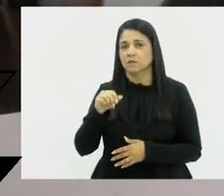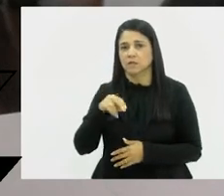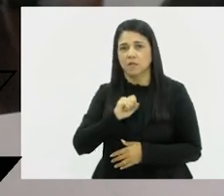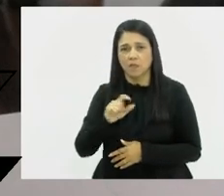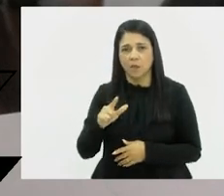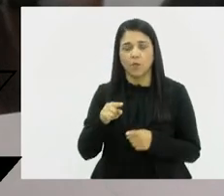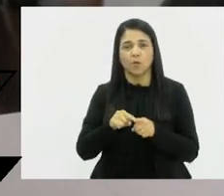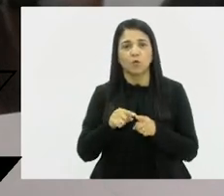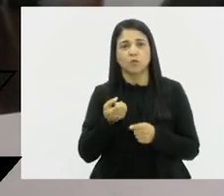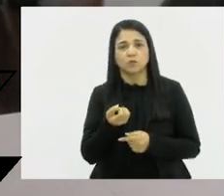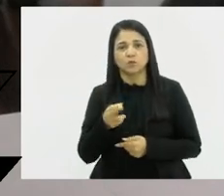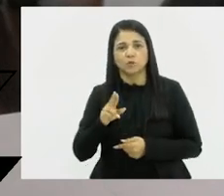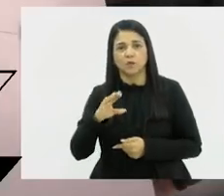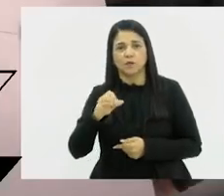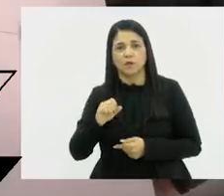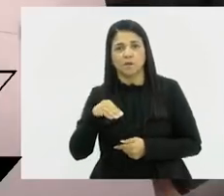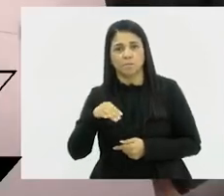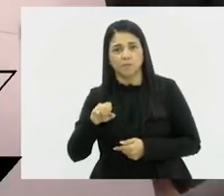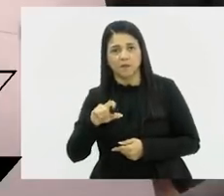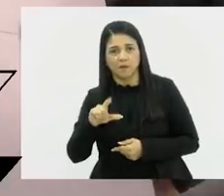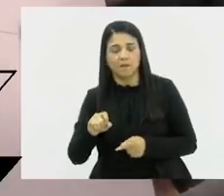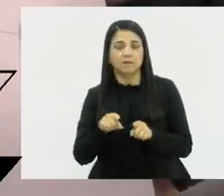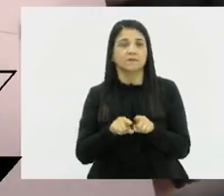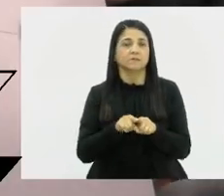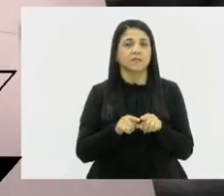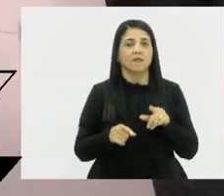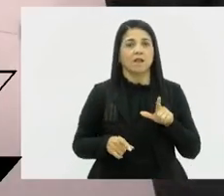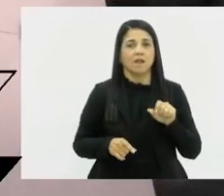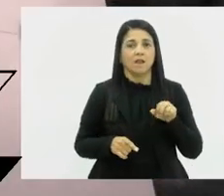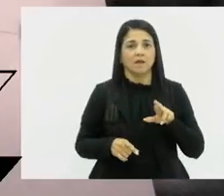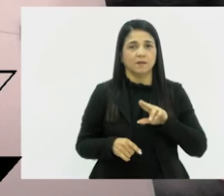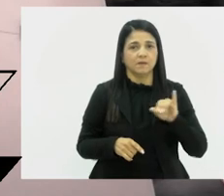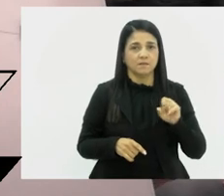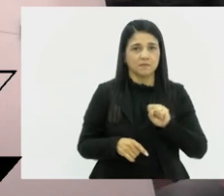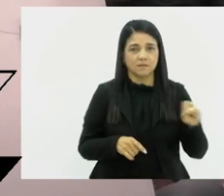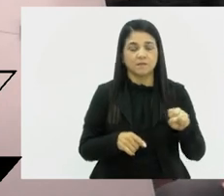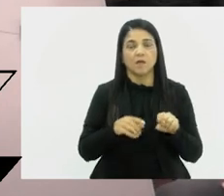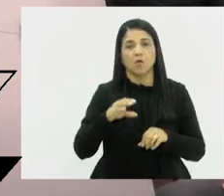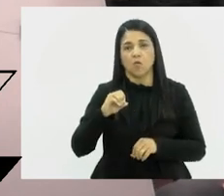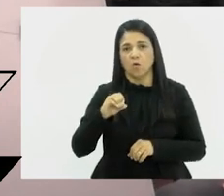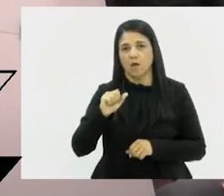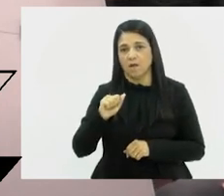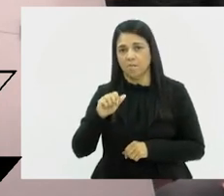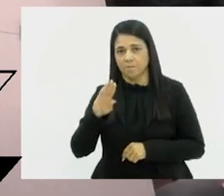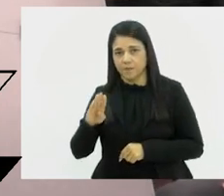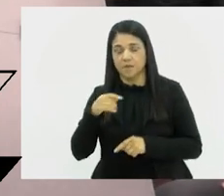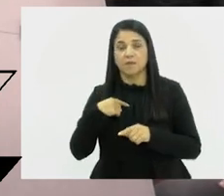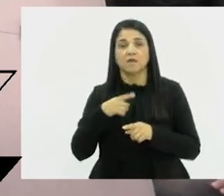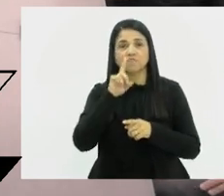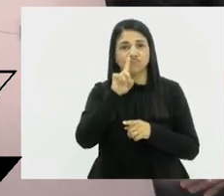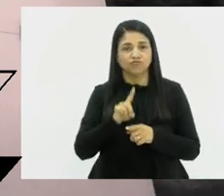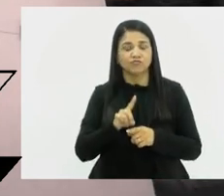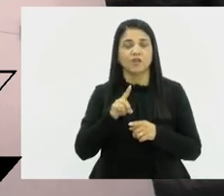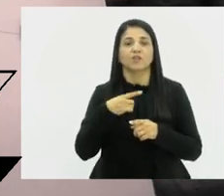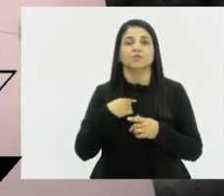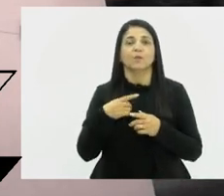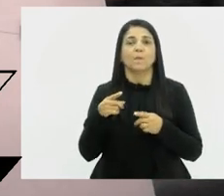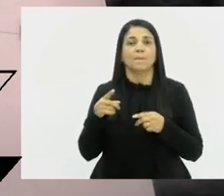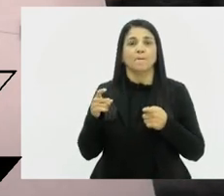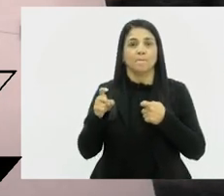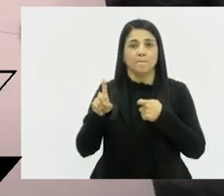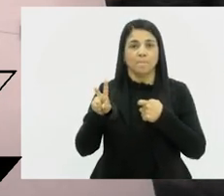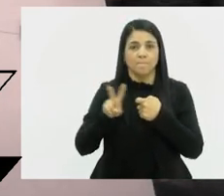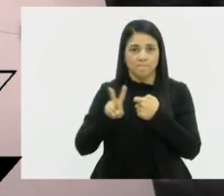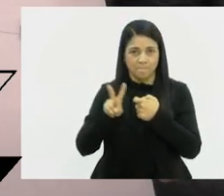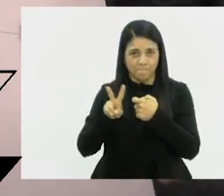e doutora Camila da ABA, doutora Larissa Pacilo, uma colega da OAB também, que preside a Comissão de Direito Médico Veterinário, está conosco